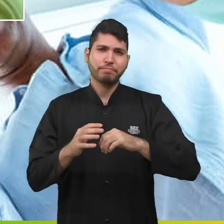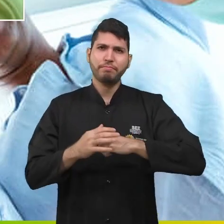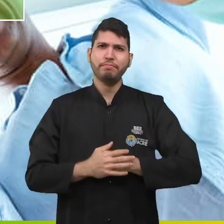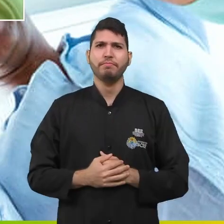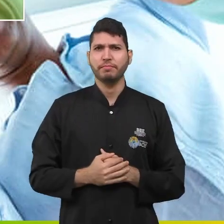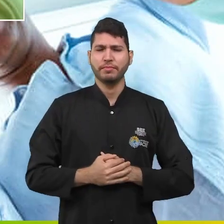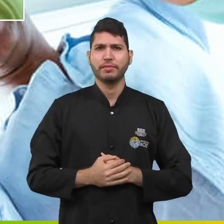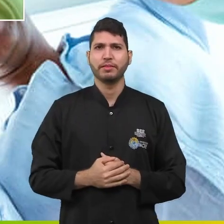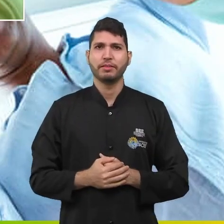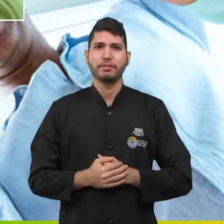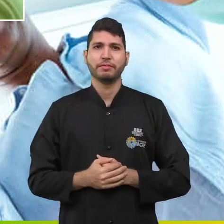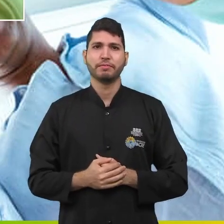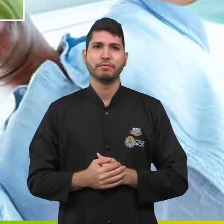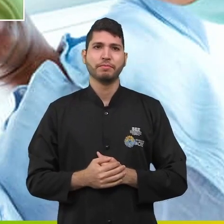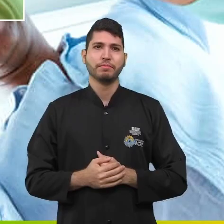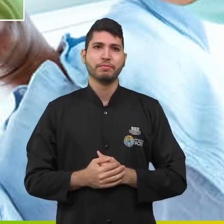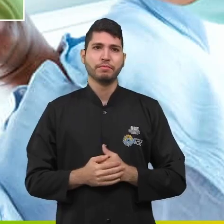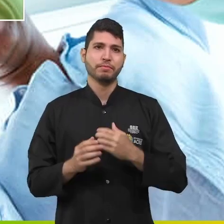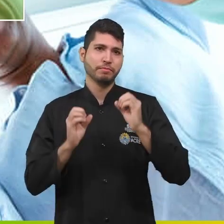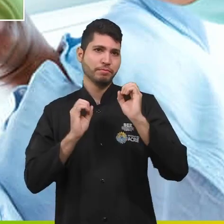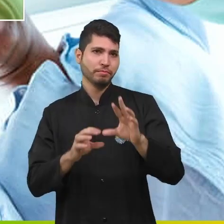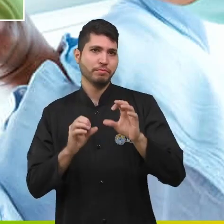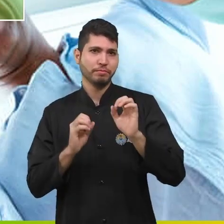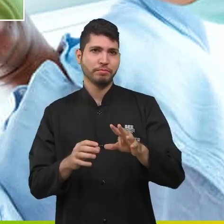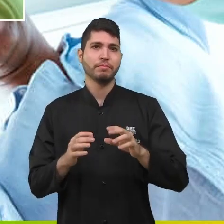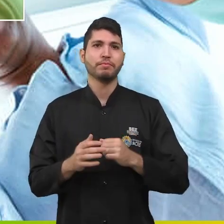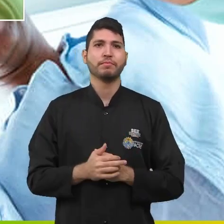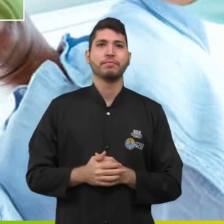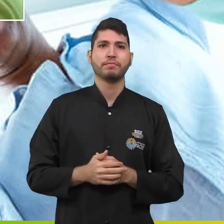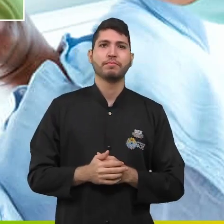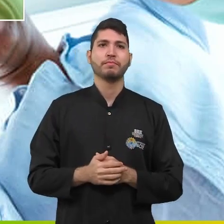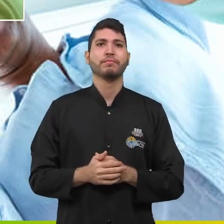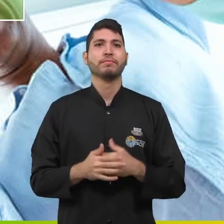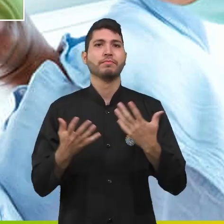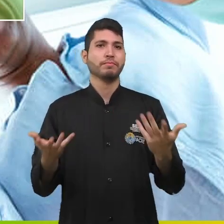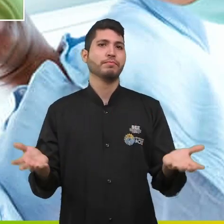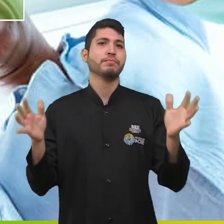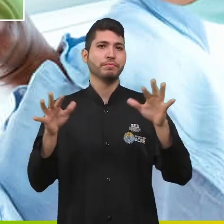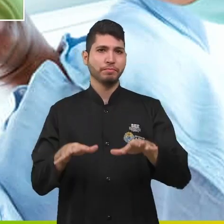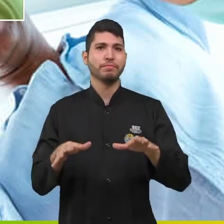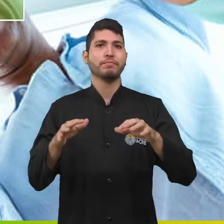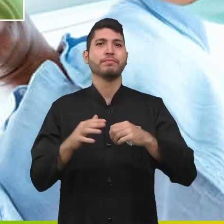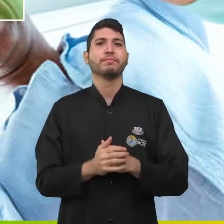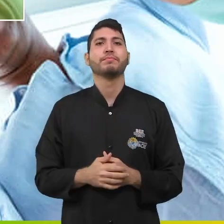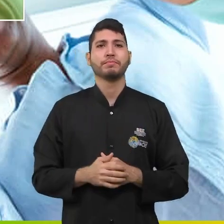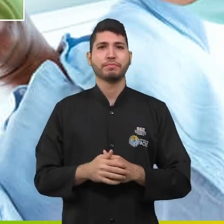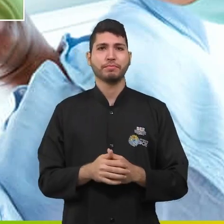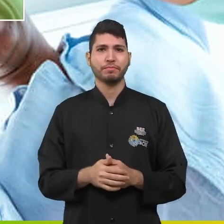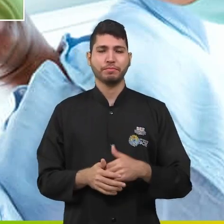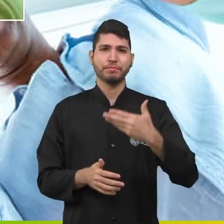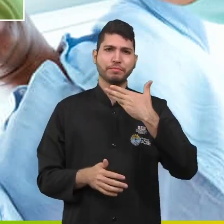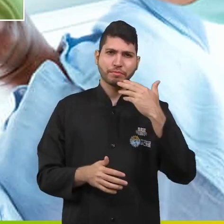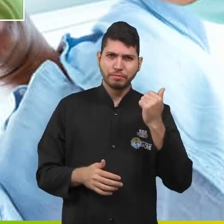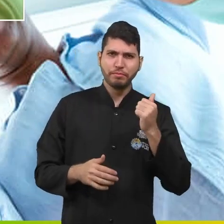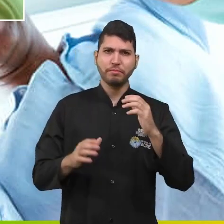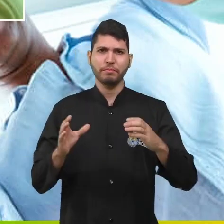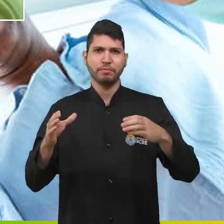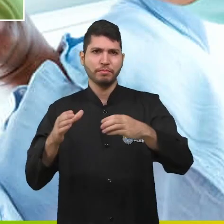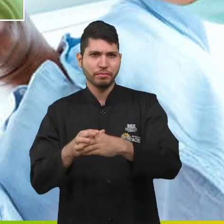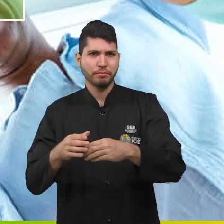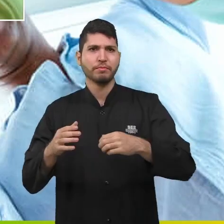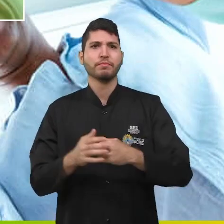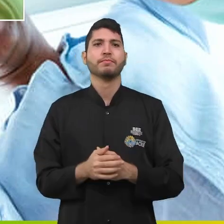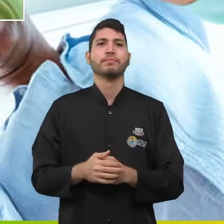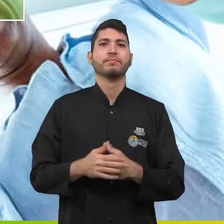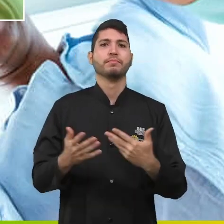Educar, incluir e fortalecer as comunidades. Tem outros adjetivos, mas aqui a gente fica no educar. Essas ações mudam